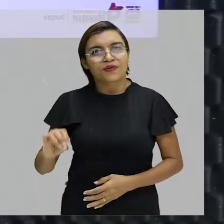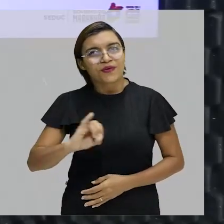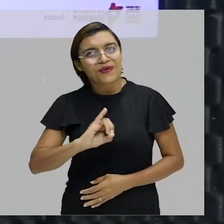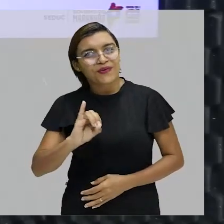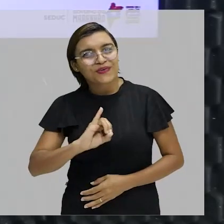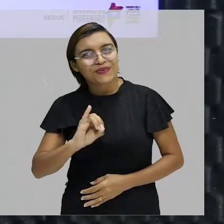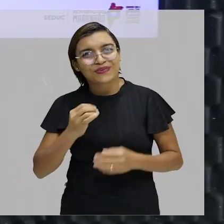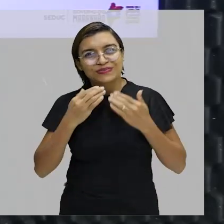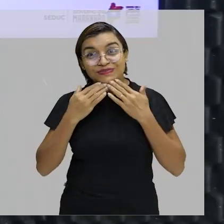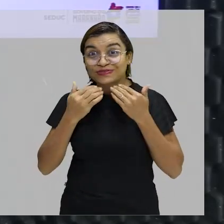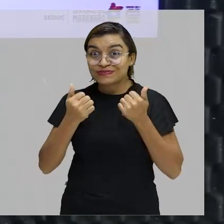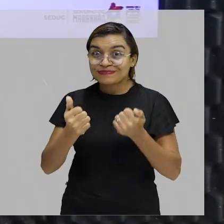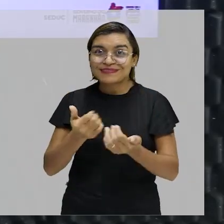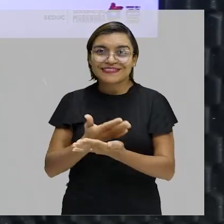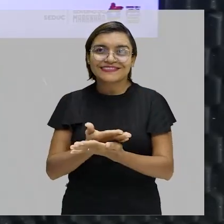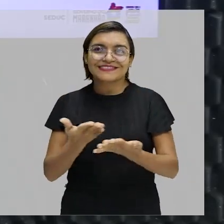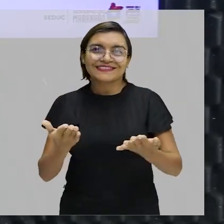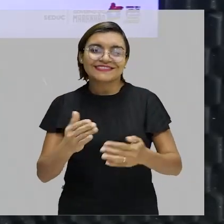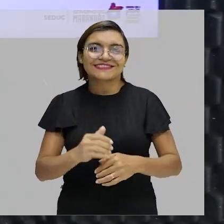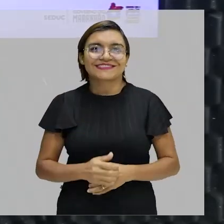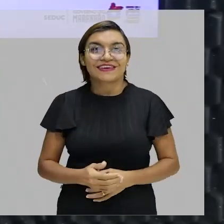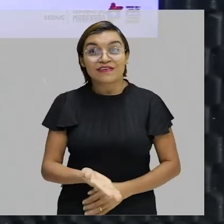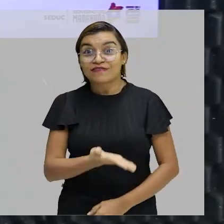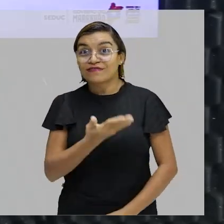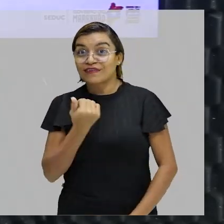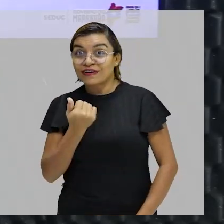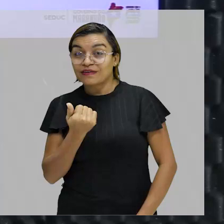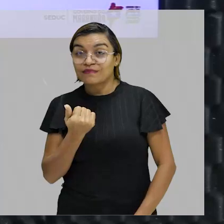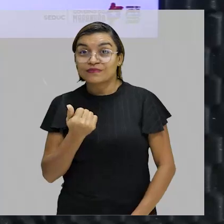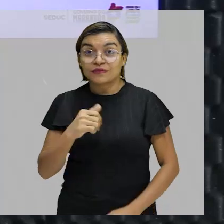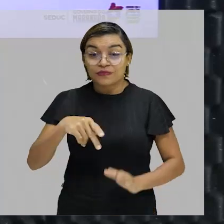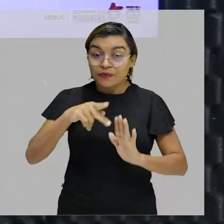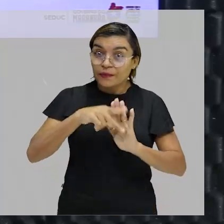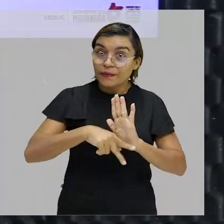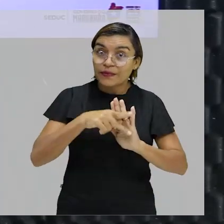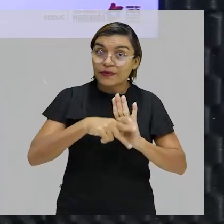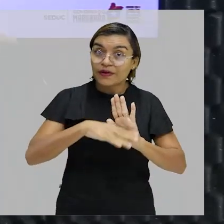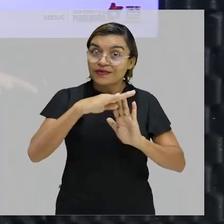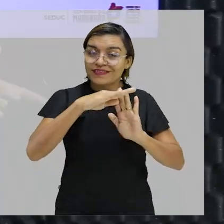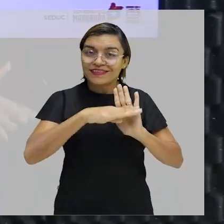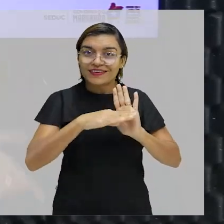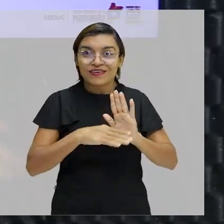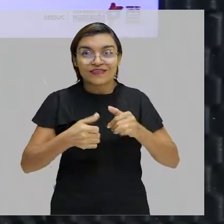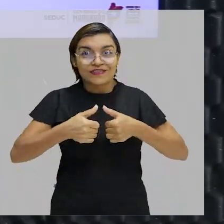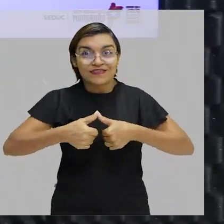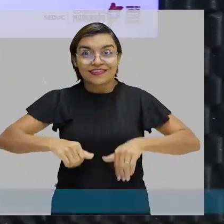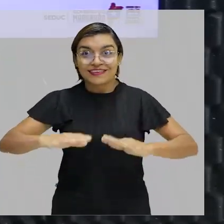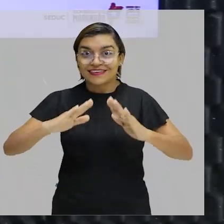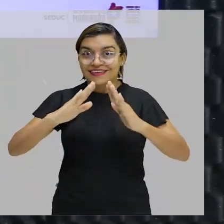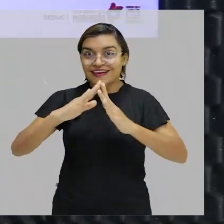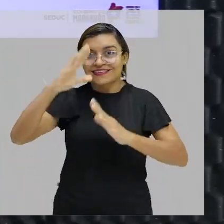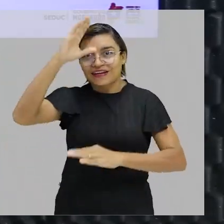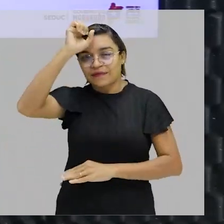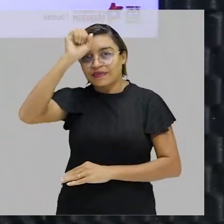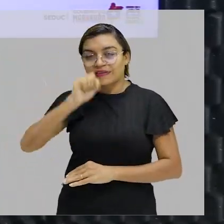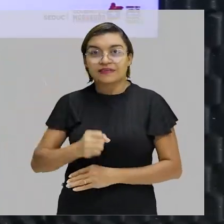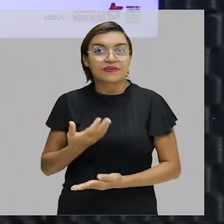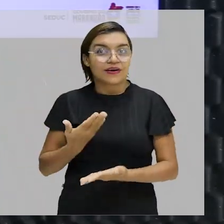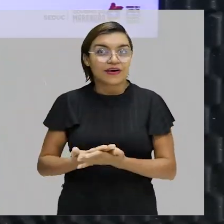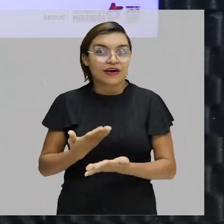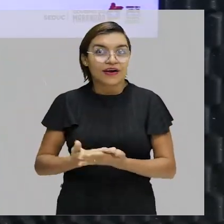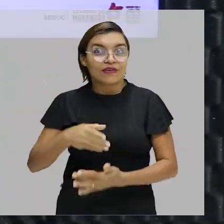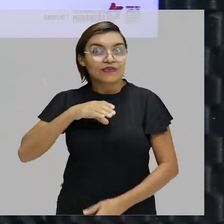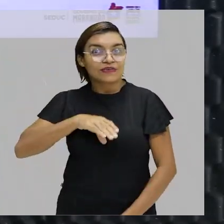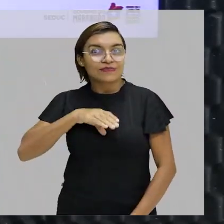Oi, chuchus, tudo bem com vocês? Vamos neste programa. Fique em casa aprendendo. Aula de língua portuguesa comigo,